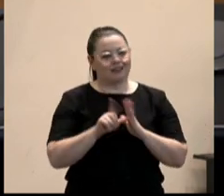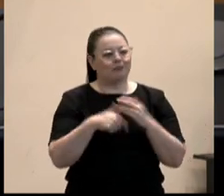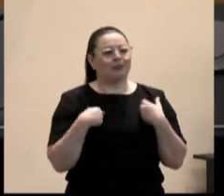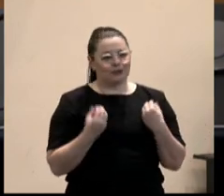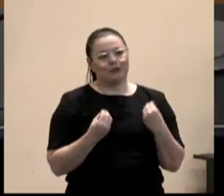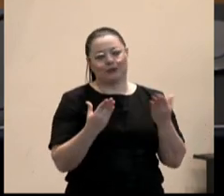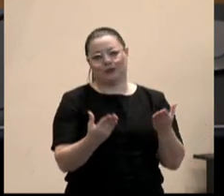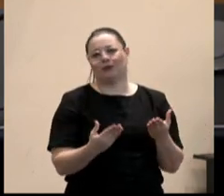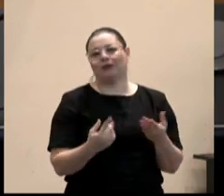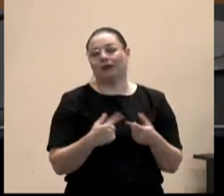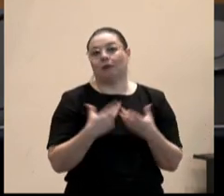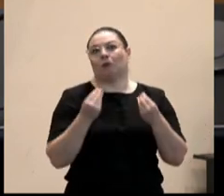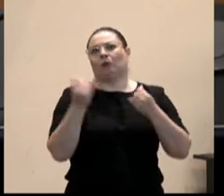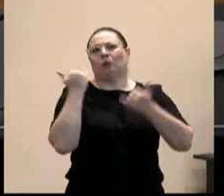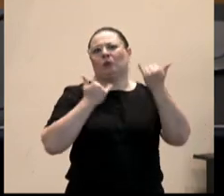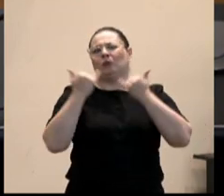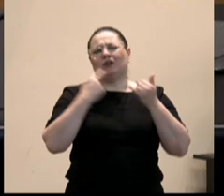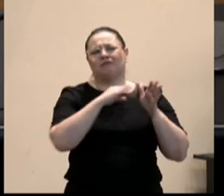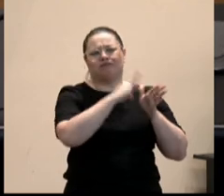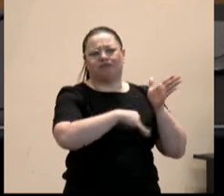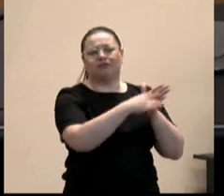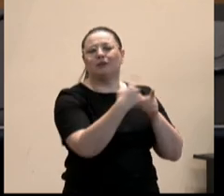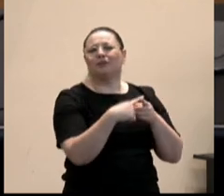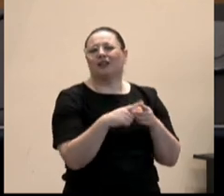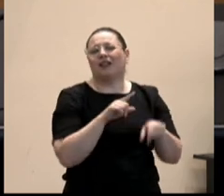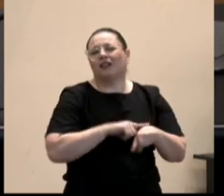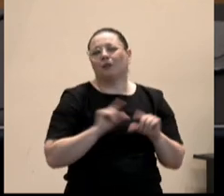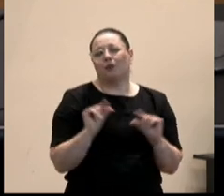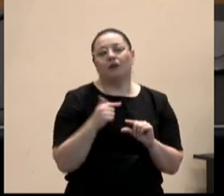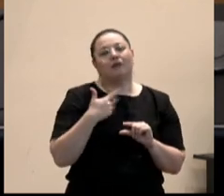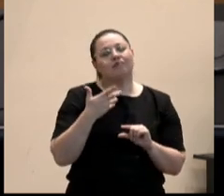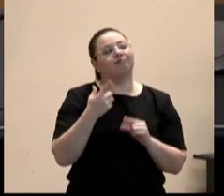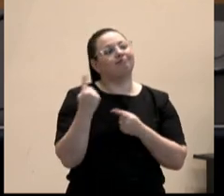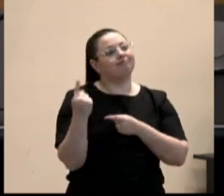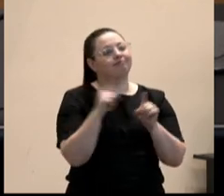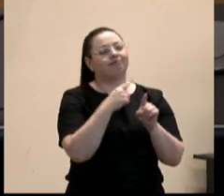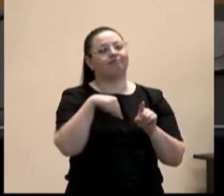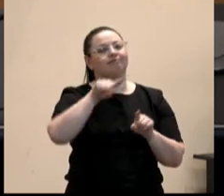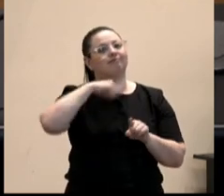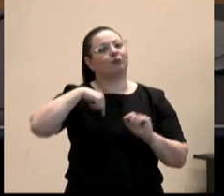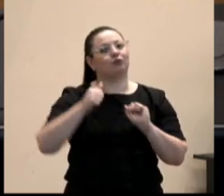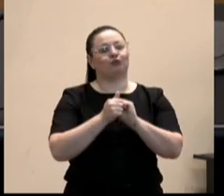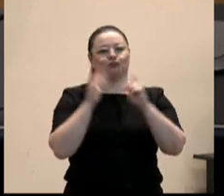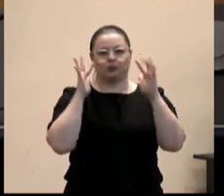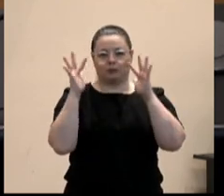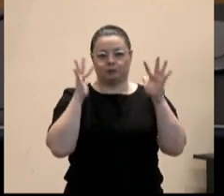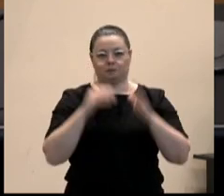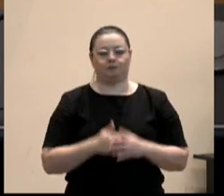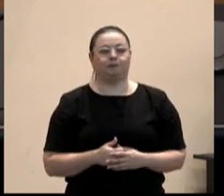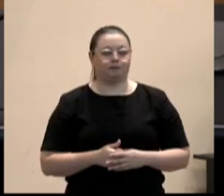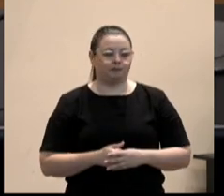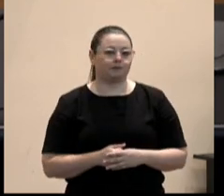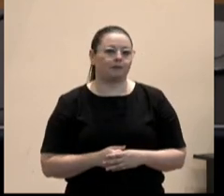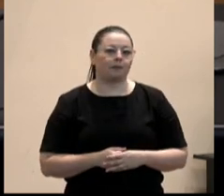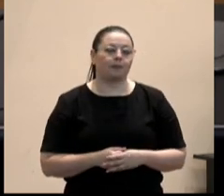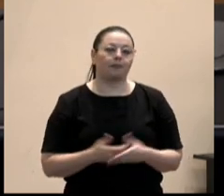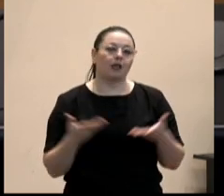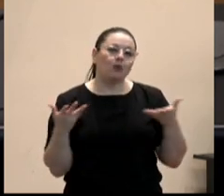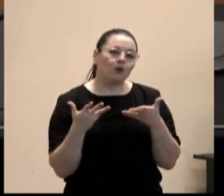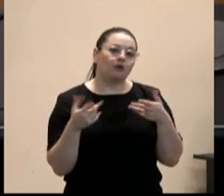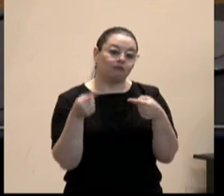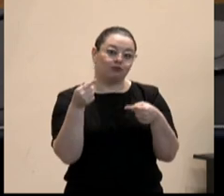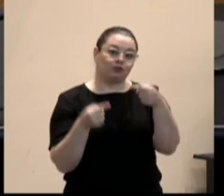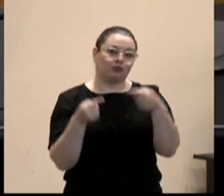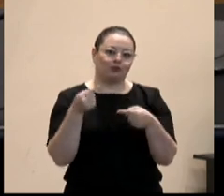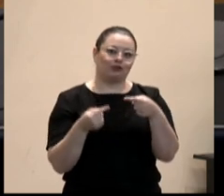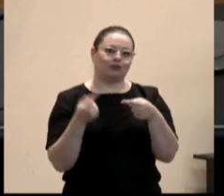porque o tempo é curto, e eu quero fazer uma reflexão, né? Legal. O grande nó para discutir o financiamento,